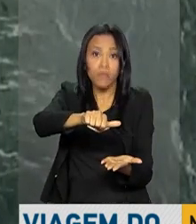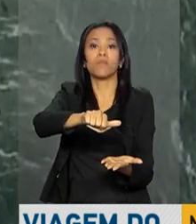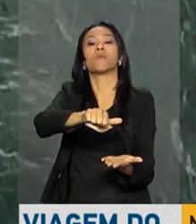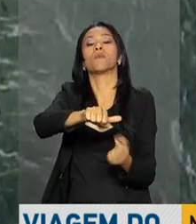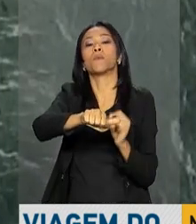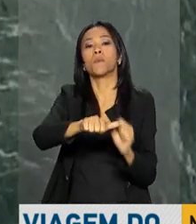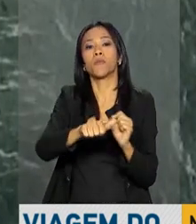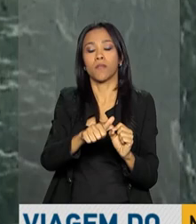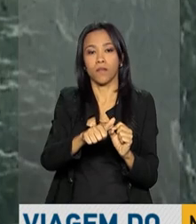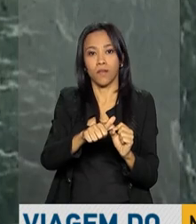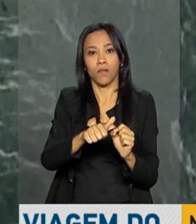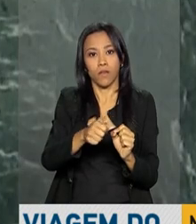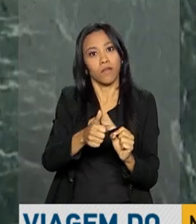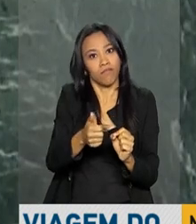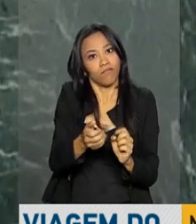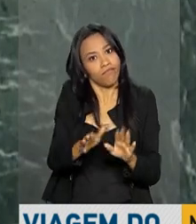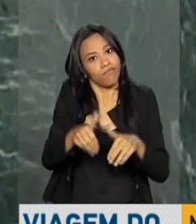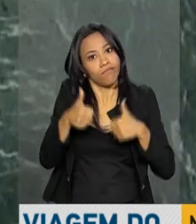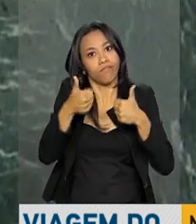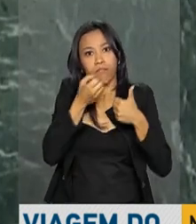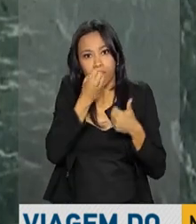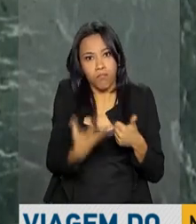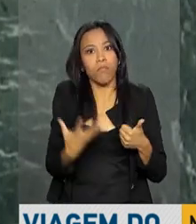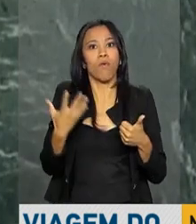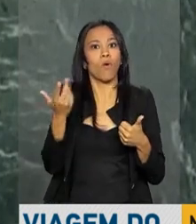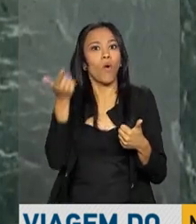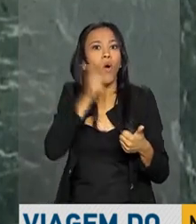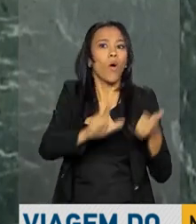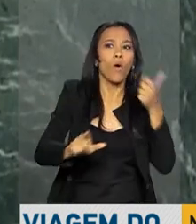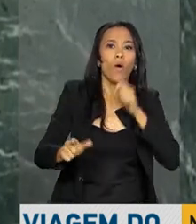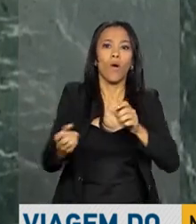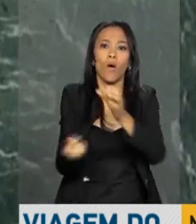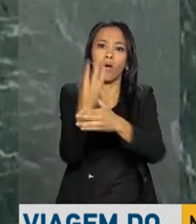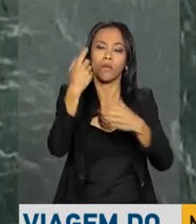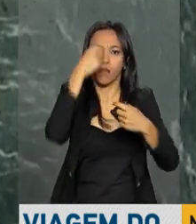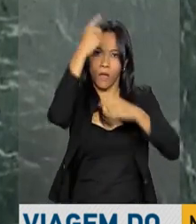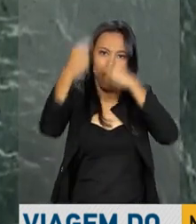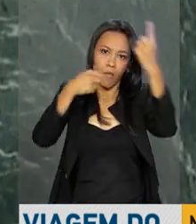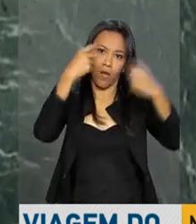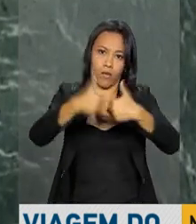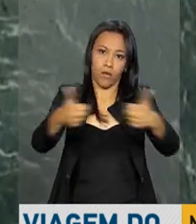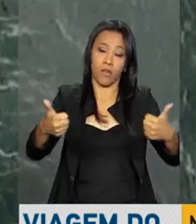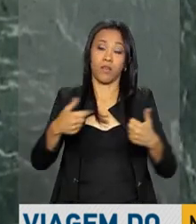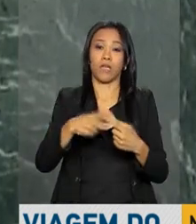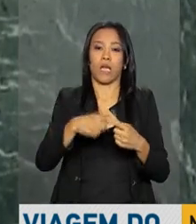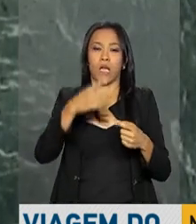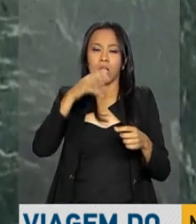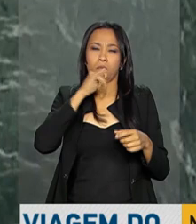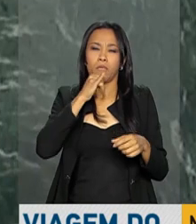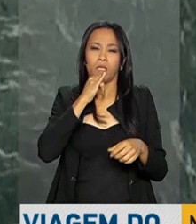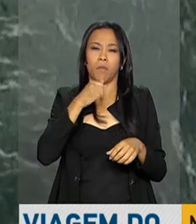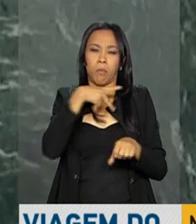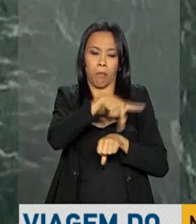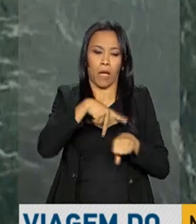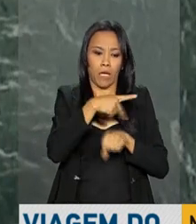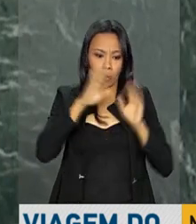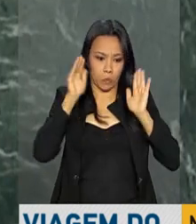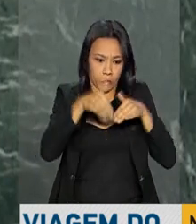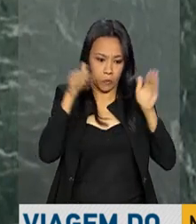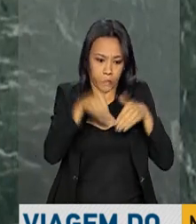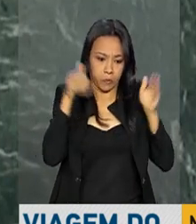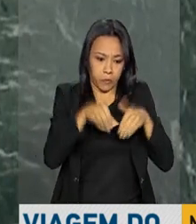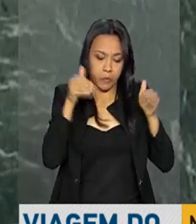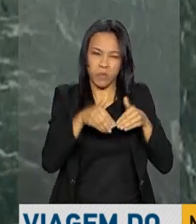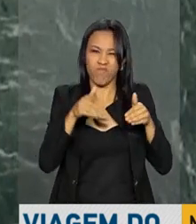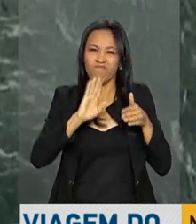render bons frutos. Nós recusamos os nacionalismos exacerbados.